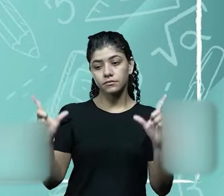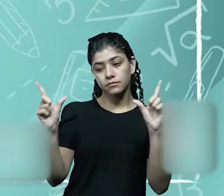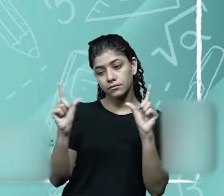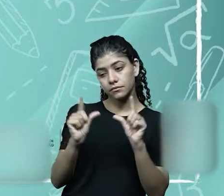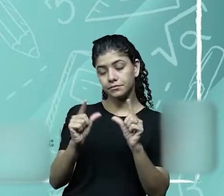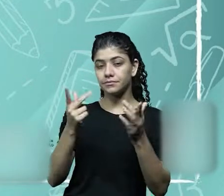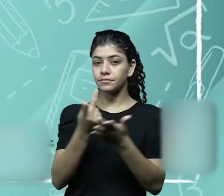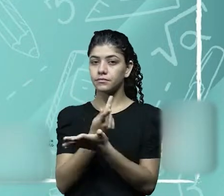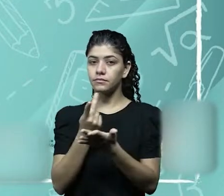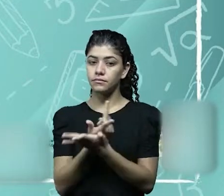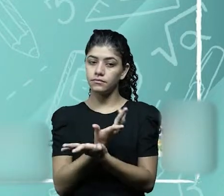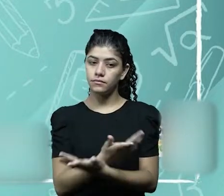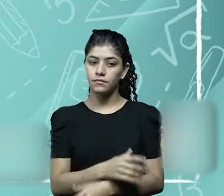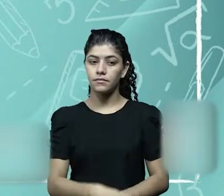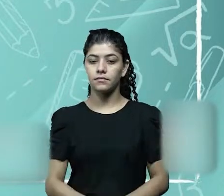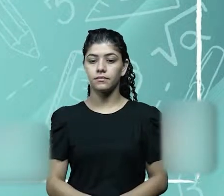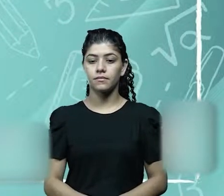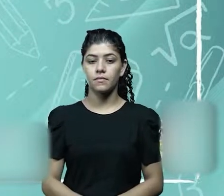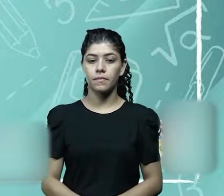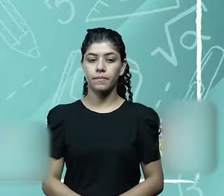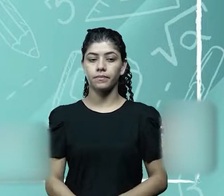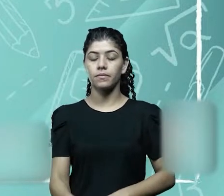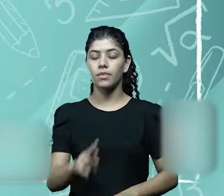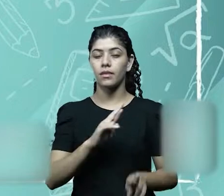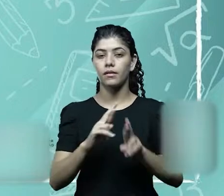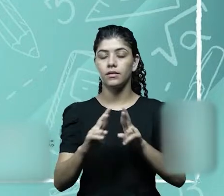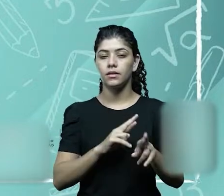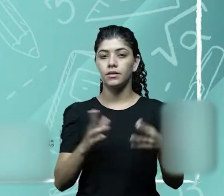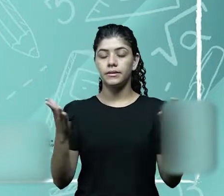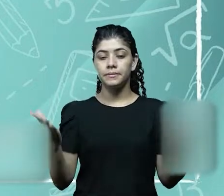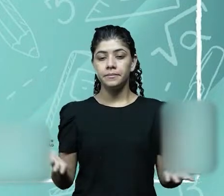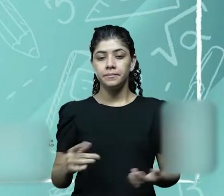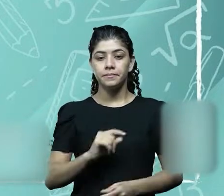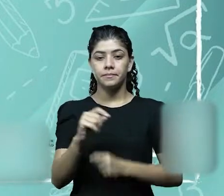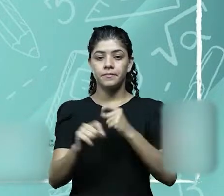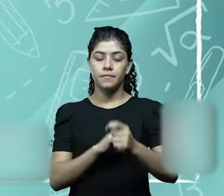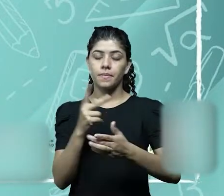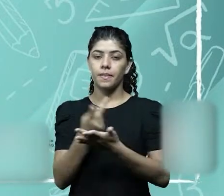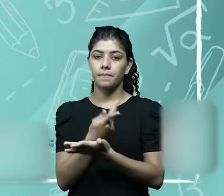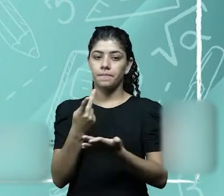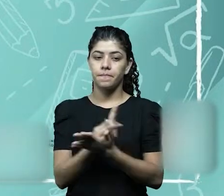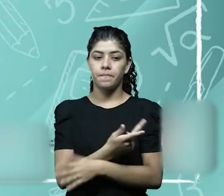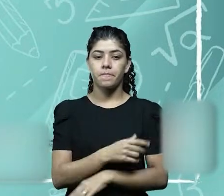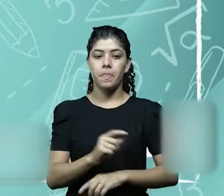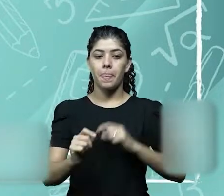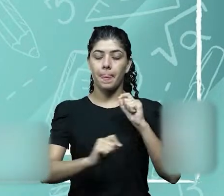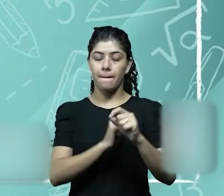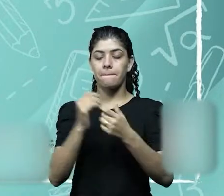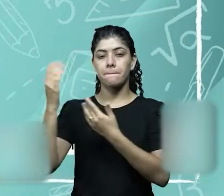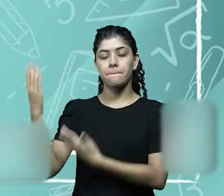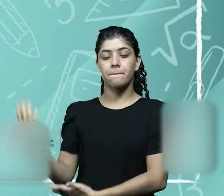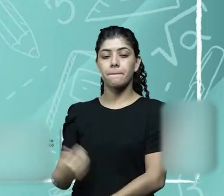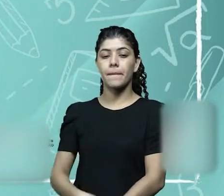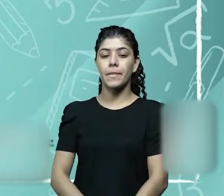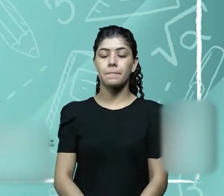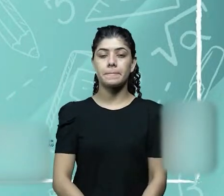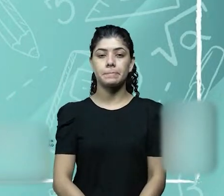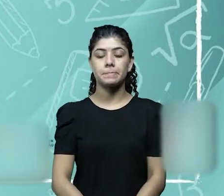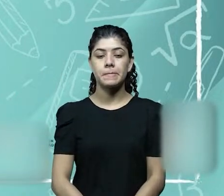minimizar esses erros sistemáticos. Relação entre erro sistemático e erro aleatório com valor